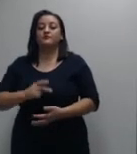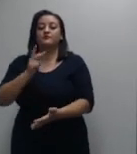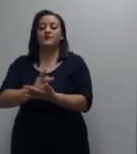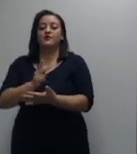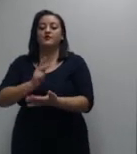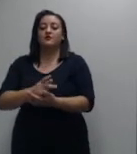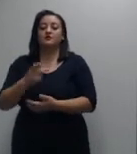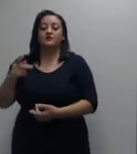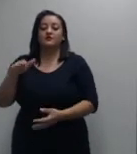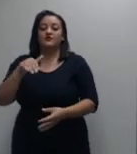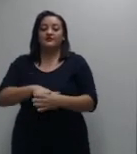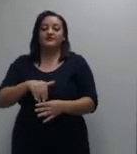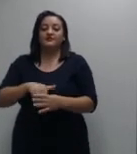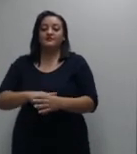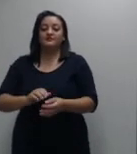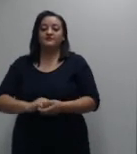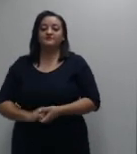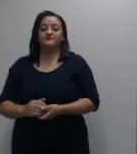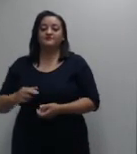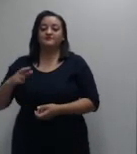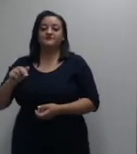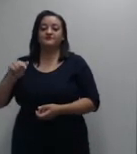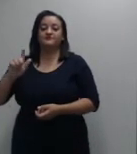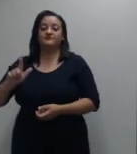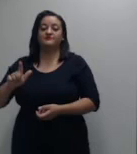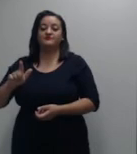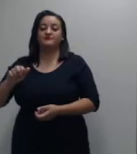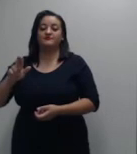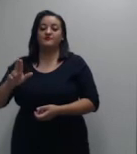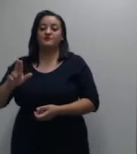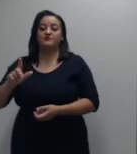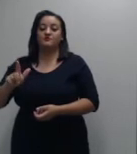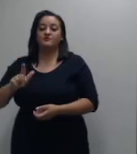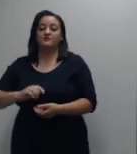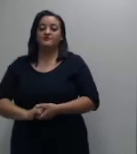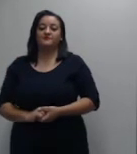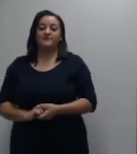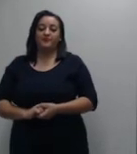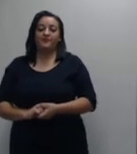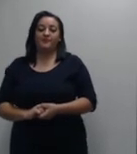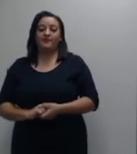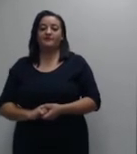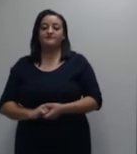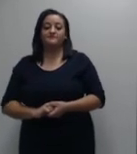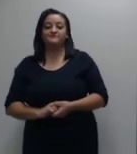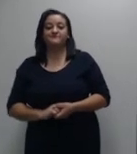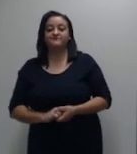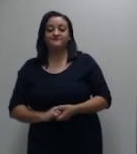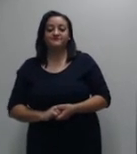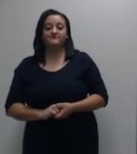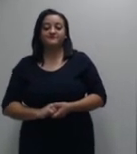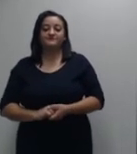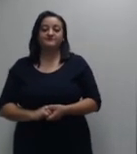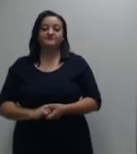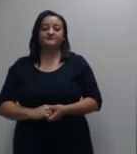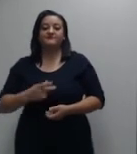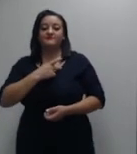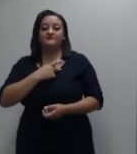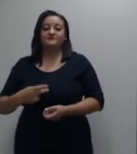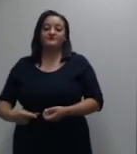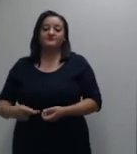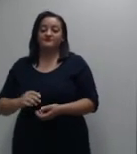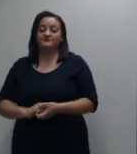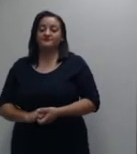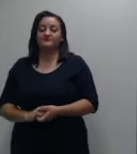com seu voto o ministro relator a ur ur Aí você pergunta eu